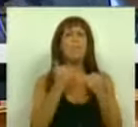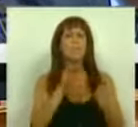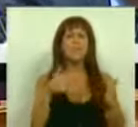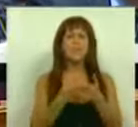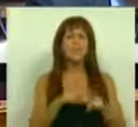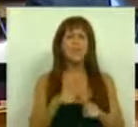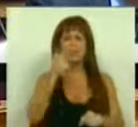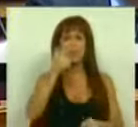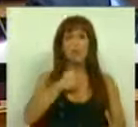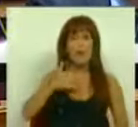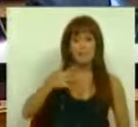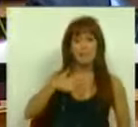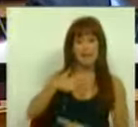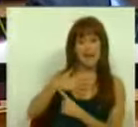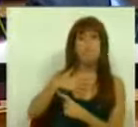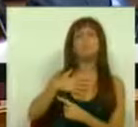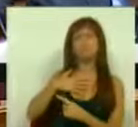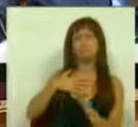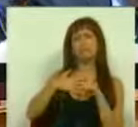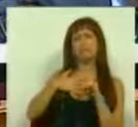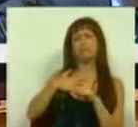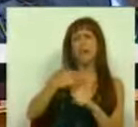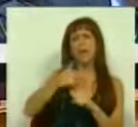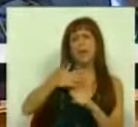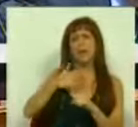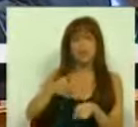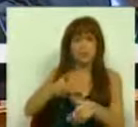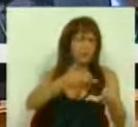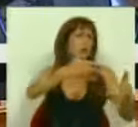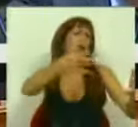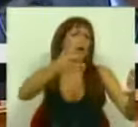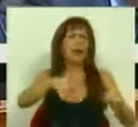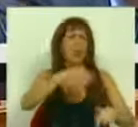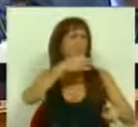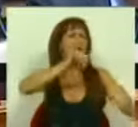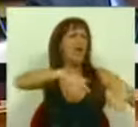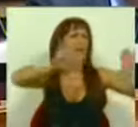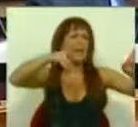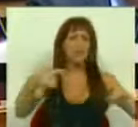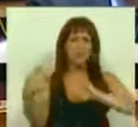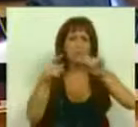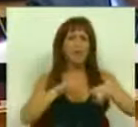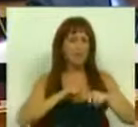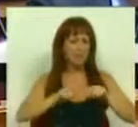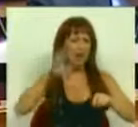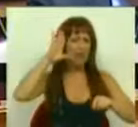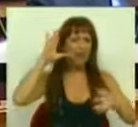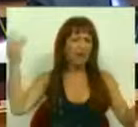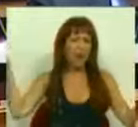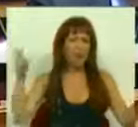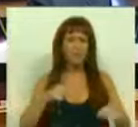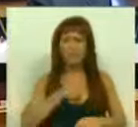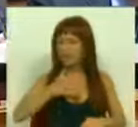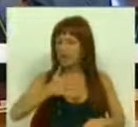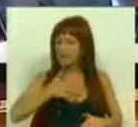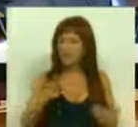mensagem também para os empresários. Sim, os empresários de que não se tem falado aqui neste debate durante esta tarde.